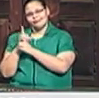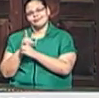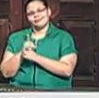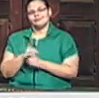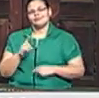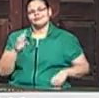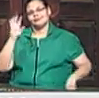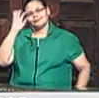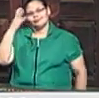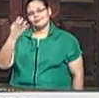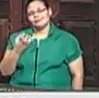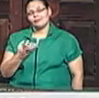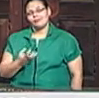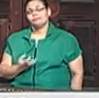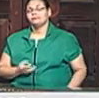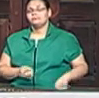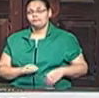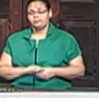a saída.